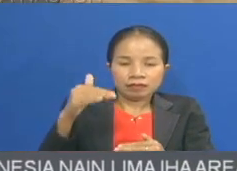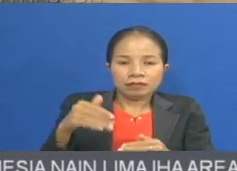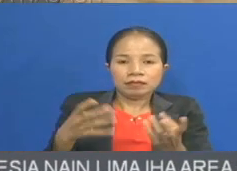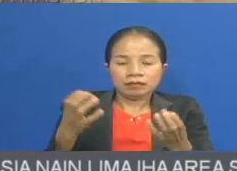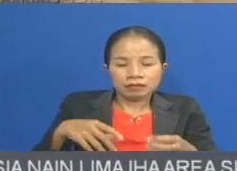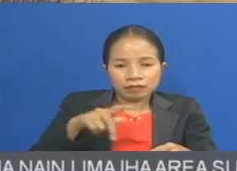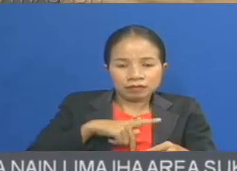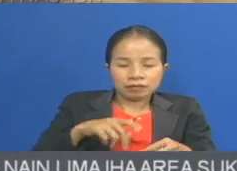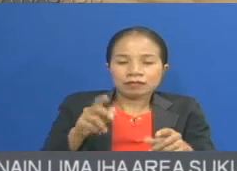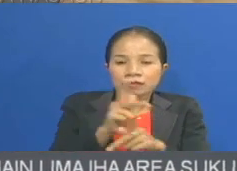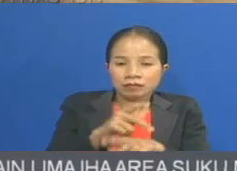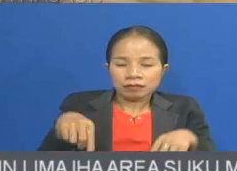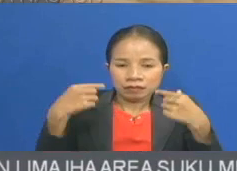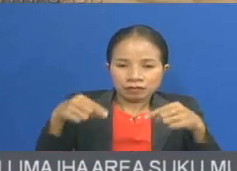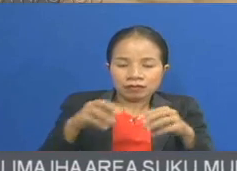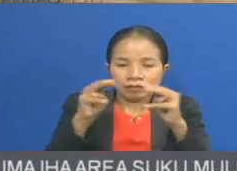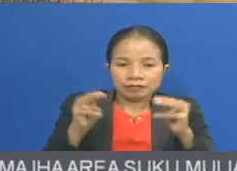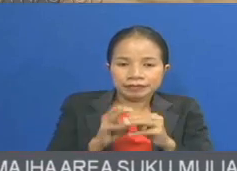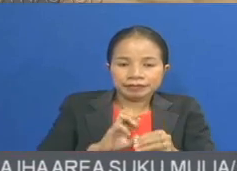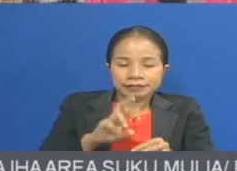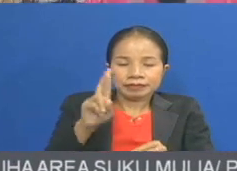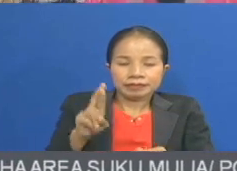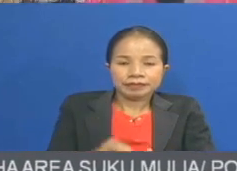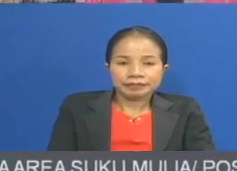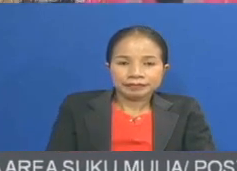evita conflito e a município Hermera.